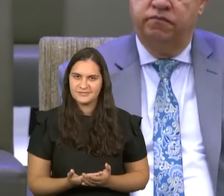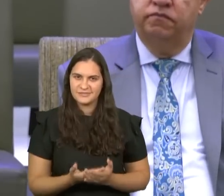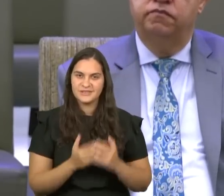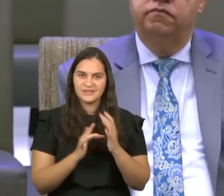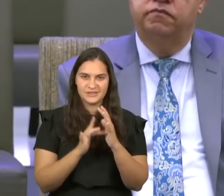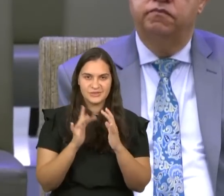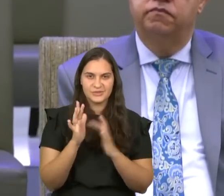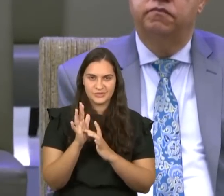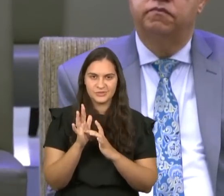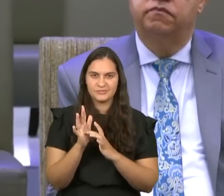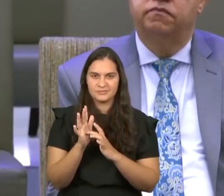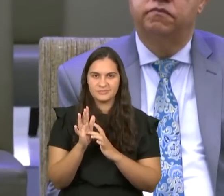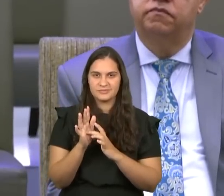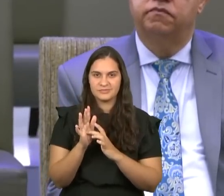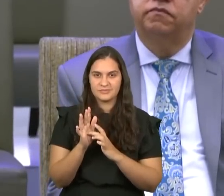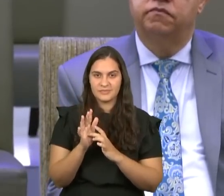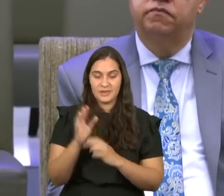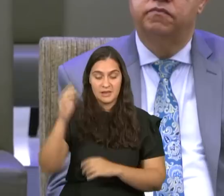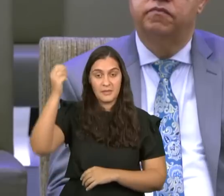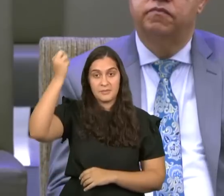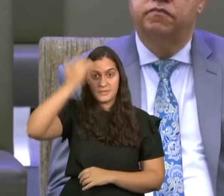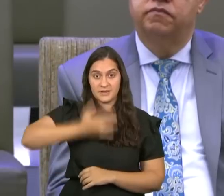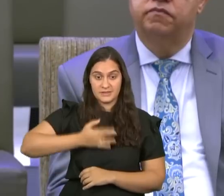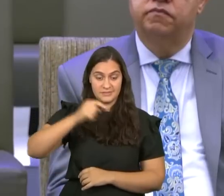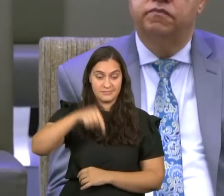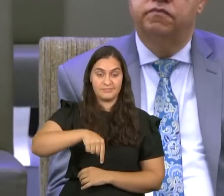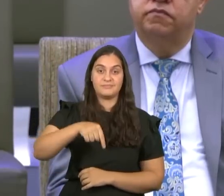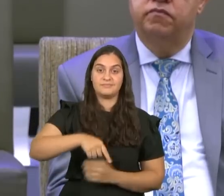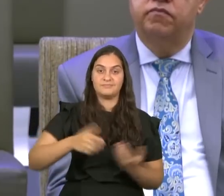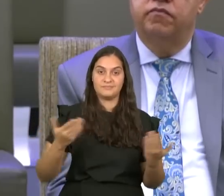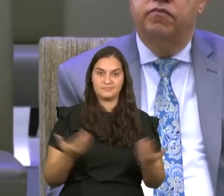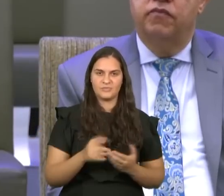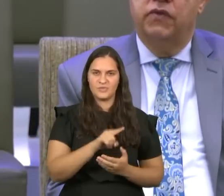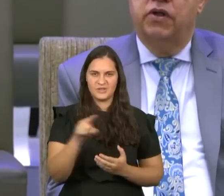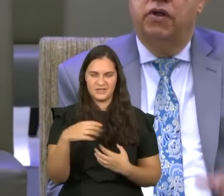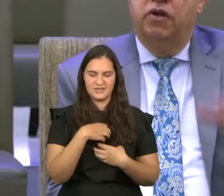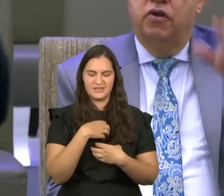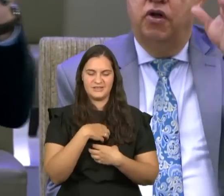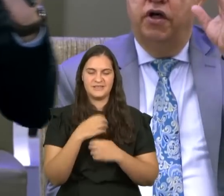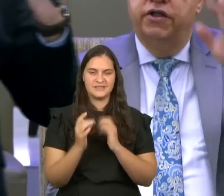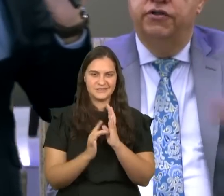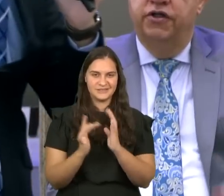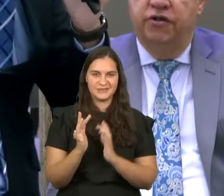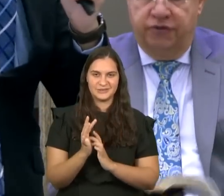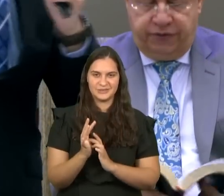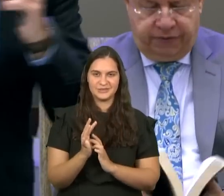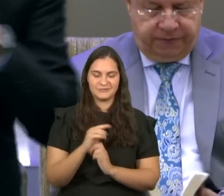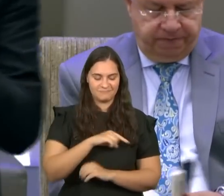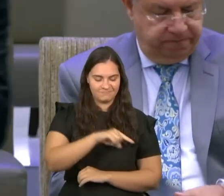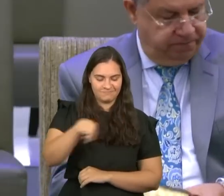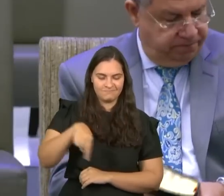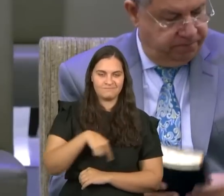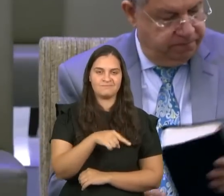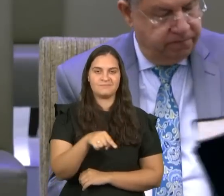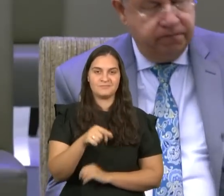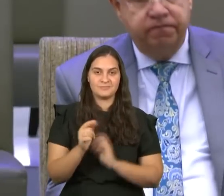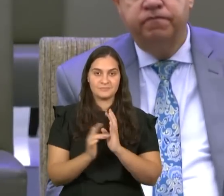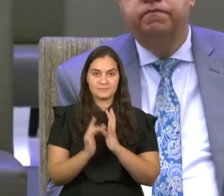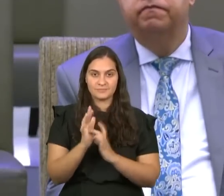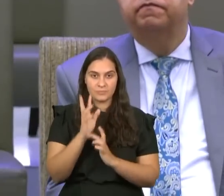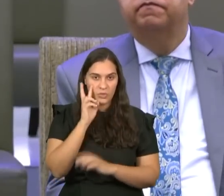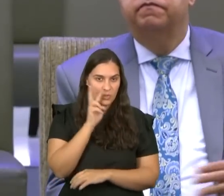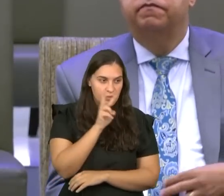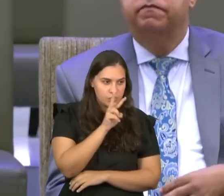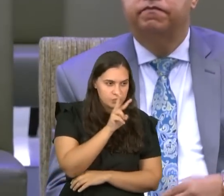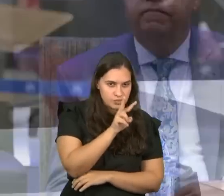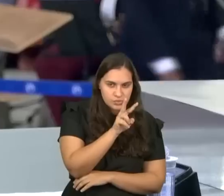Jesus está aqui entre nós quem sente a presença de Jesus entre nós e ele está olhando para